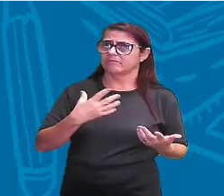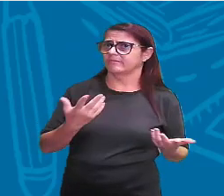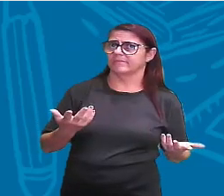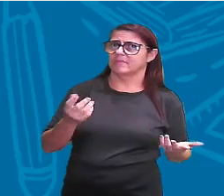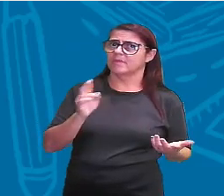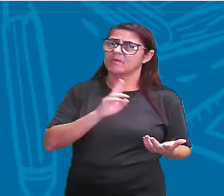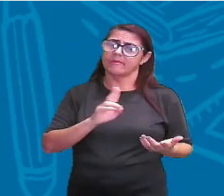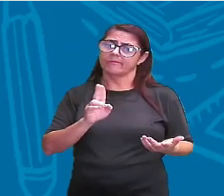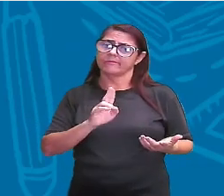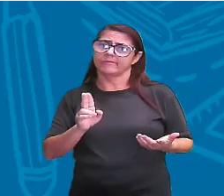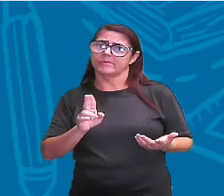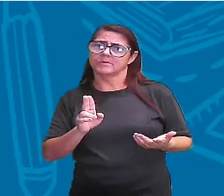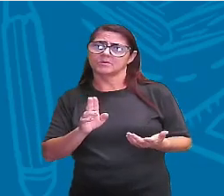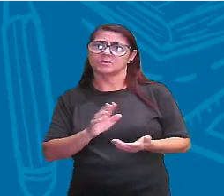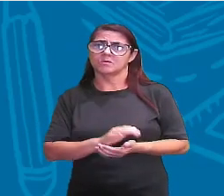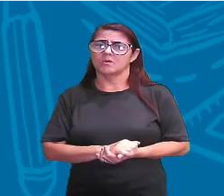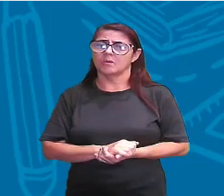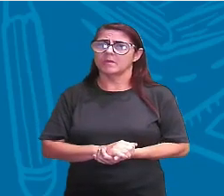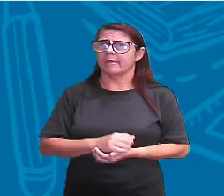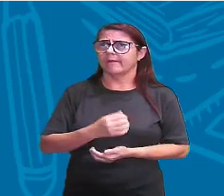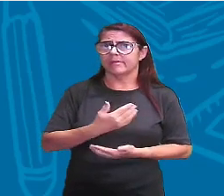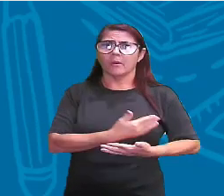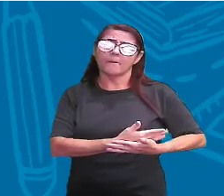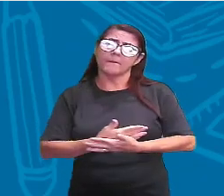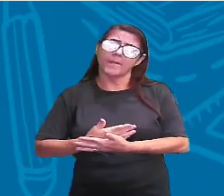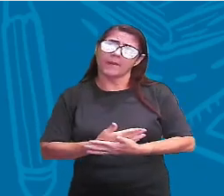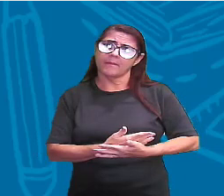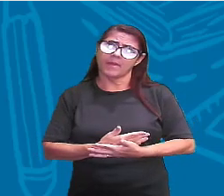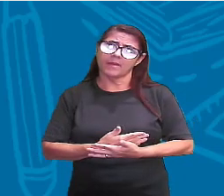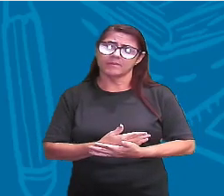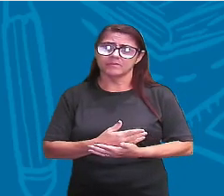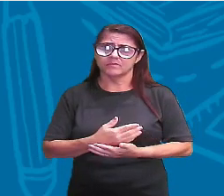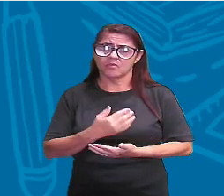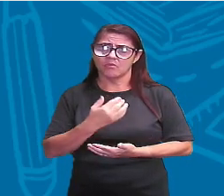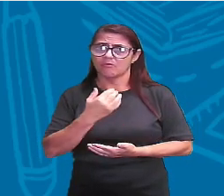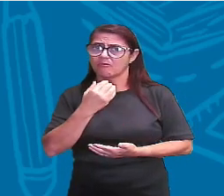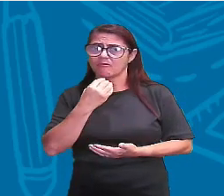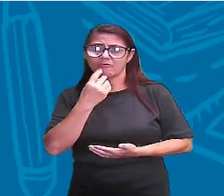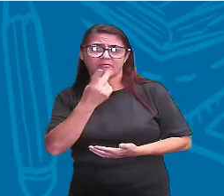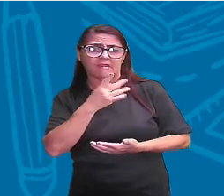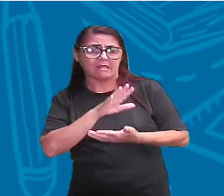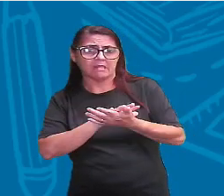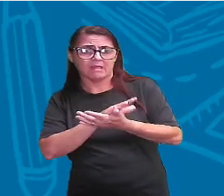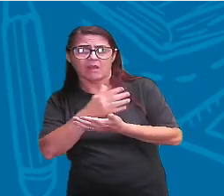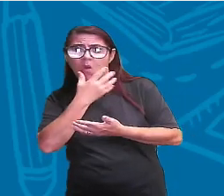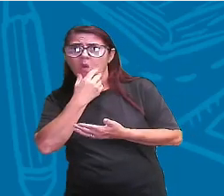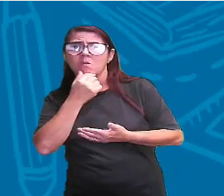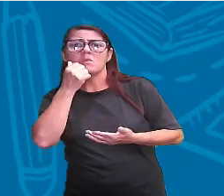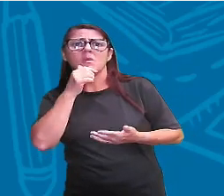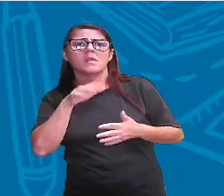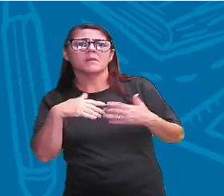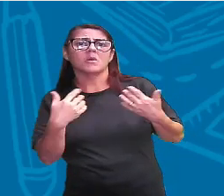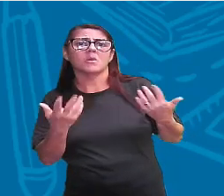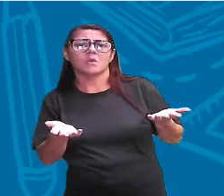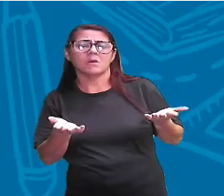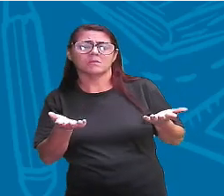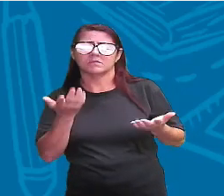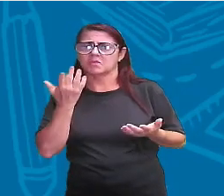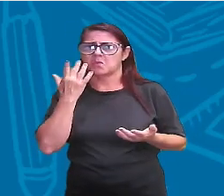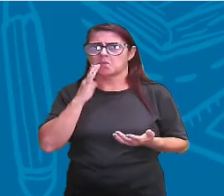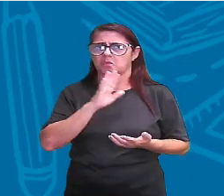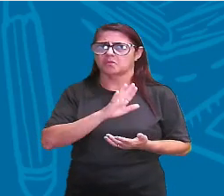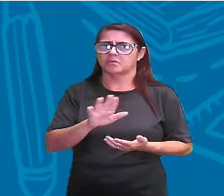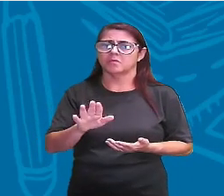E também, gente, quando a gente fala também nome do animal. Então, se a gente tem um animal e que ele tem um nome, a gente deu um nome